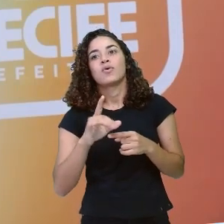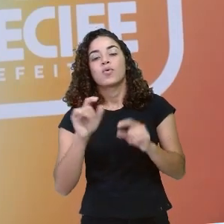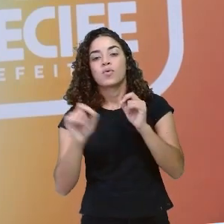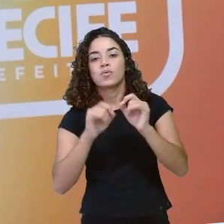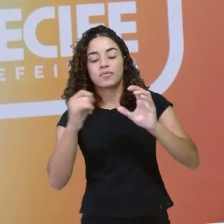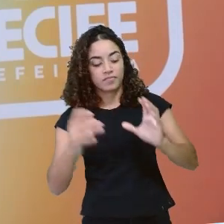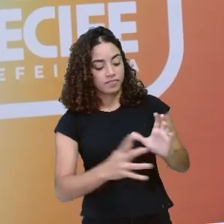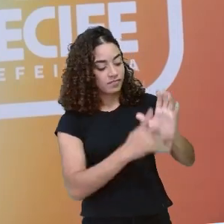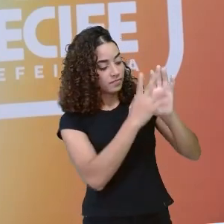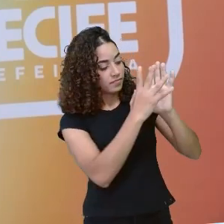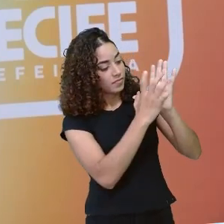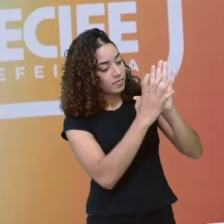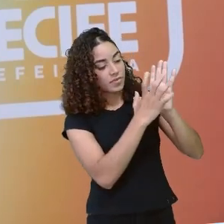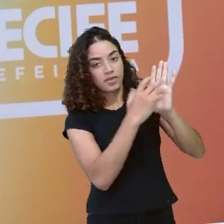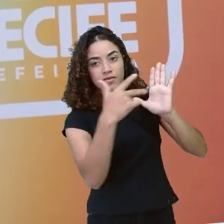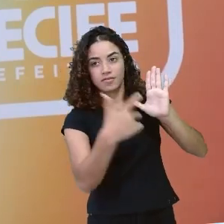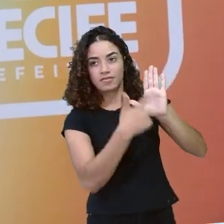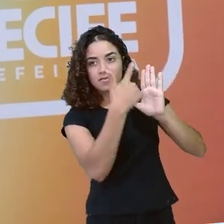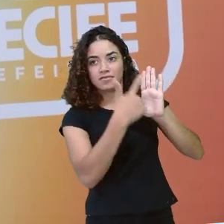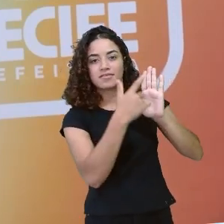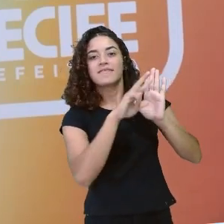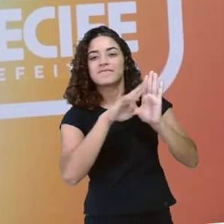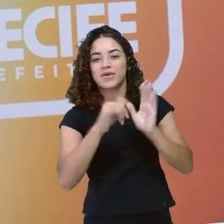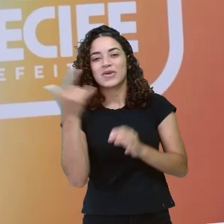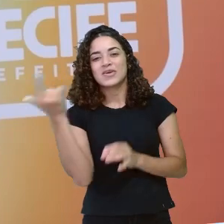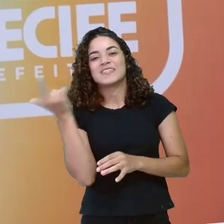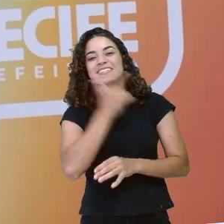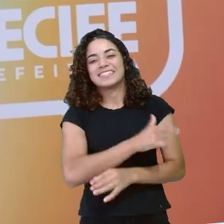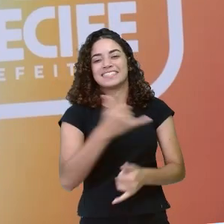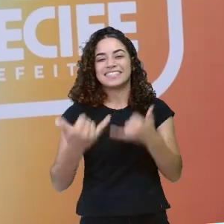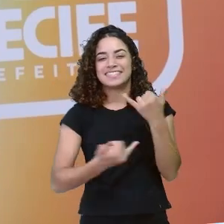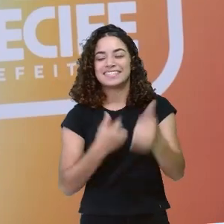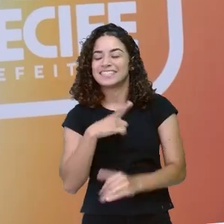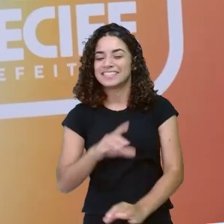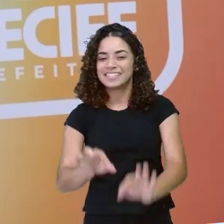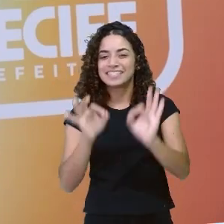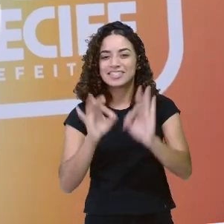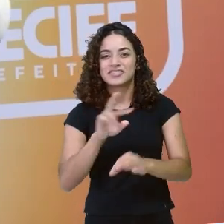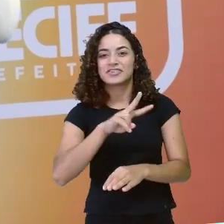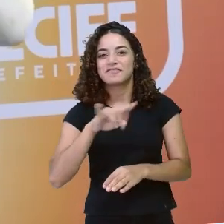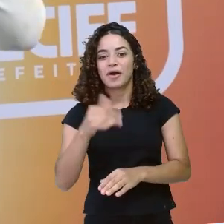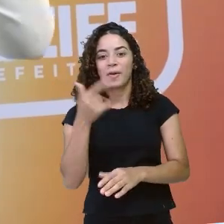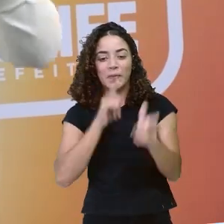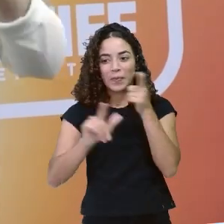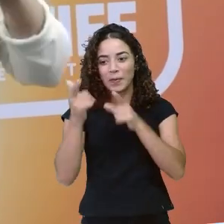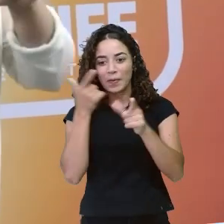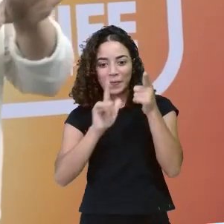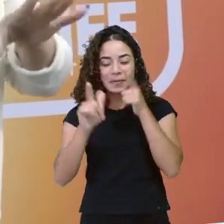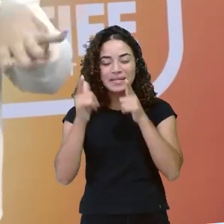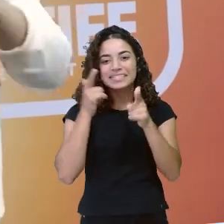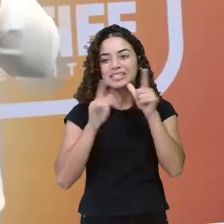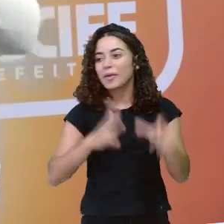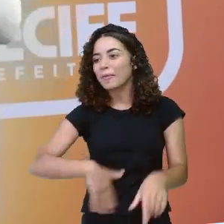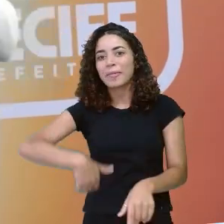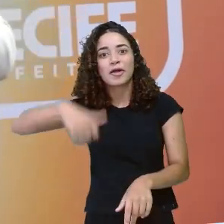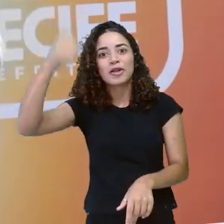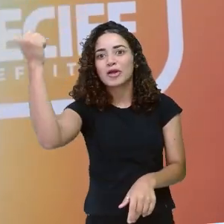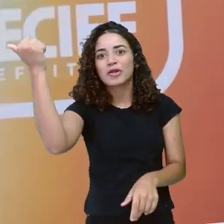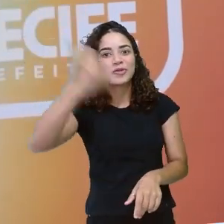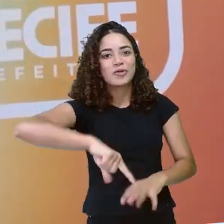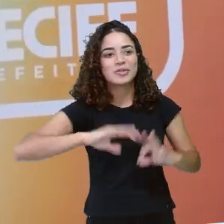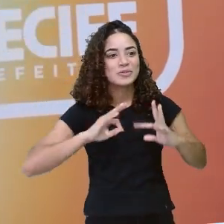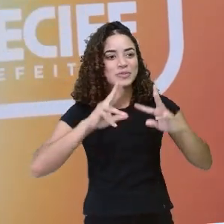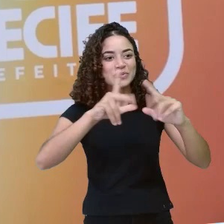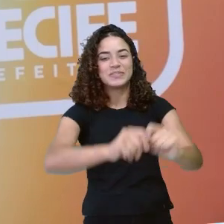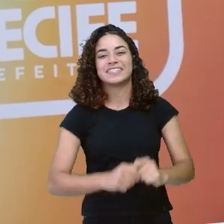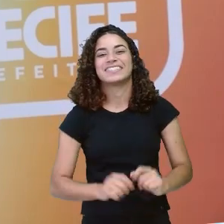QR Code que você vai conseguir jogar. E eu tenho certeza que você vai fazer uma pontuação melhor do que todos os seus